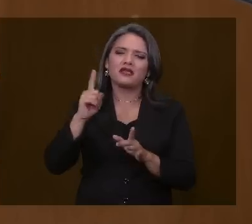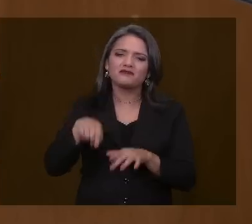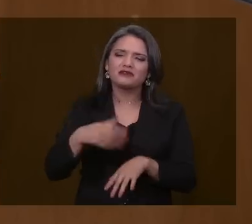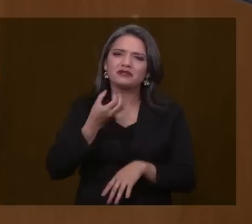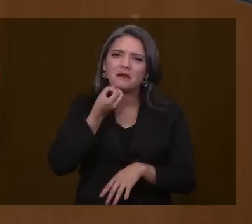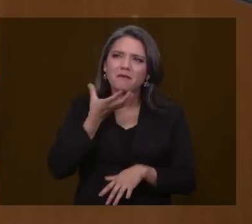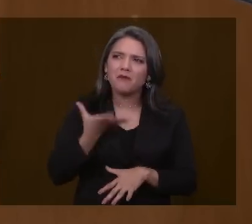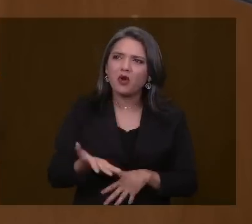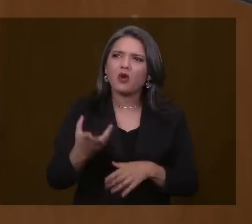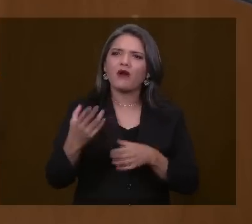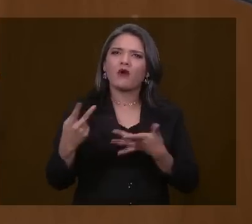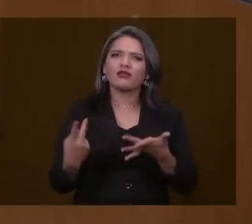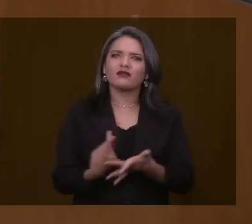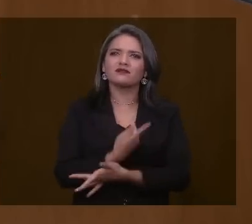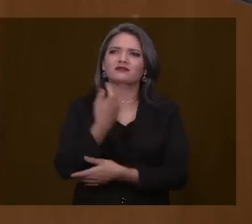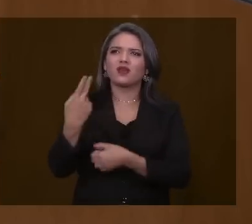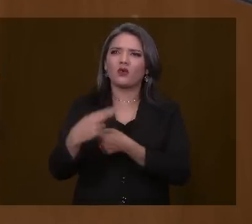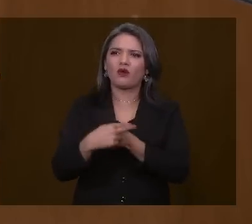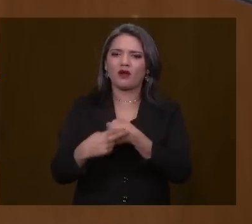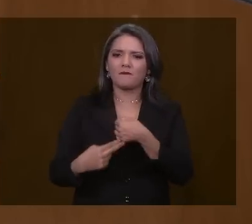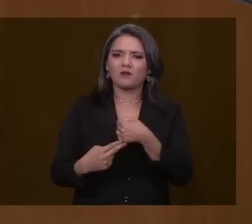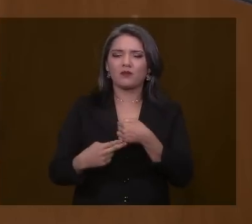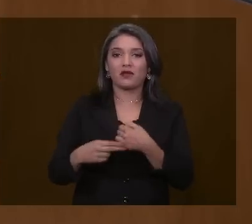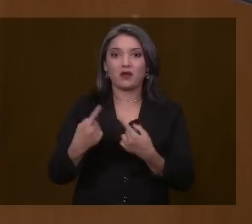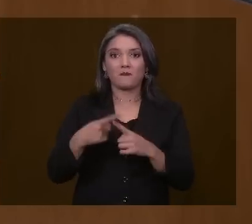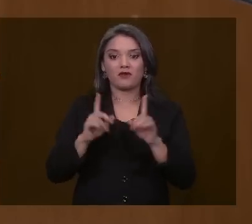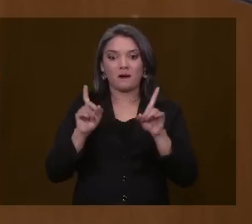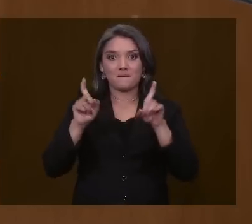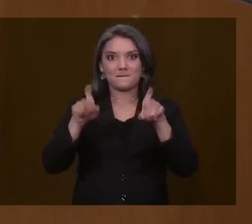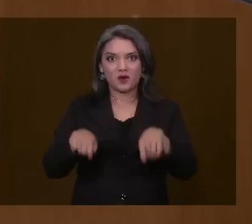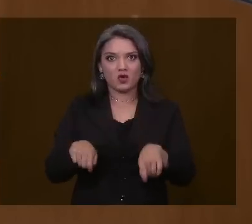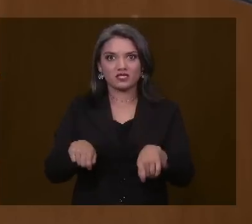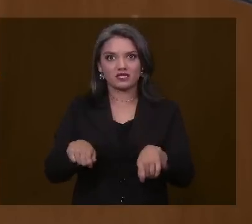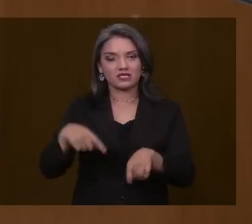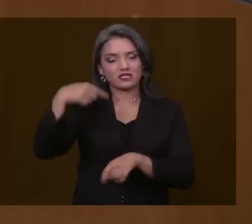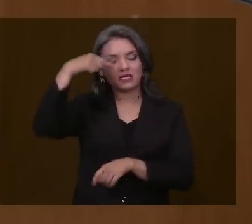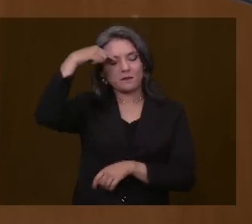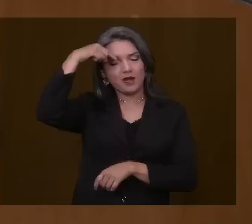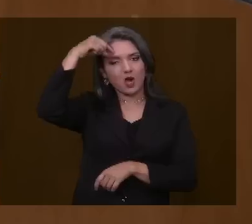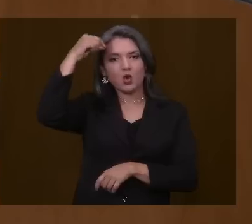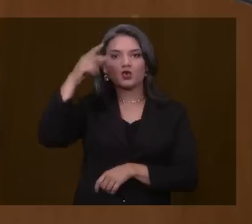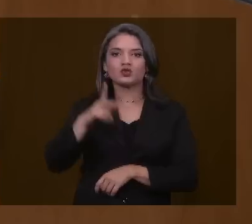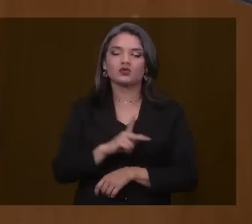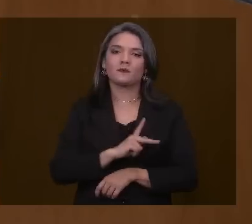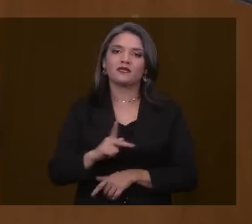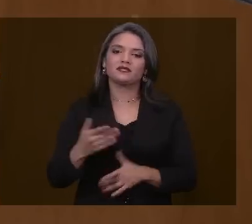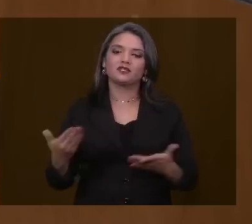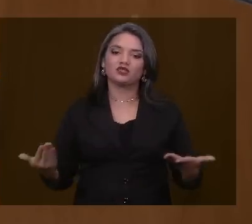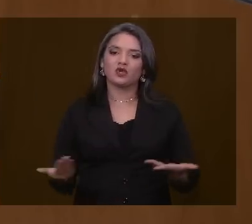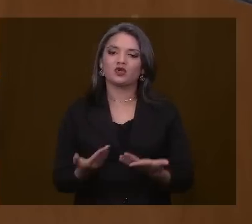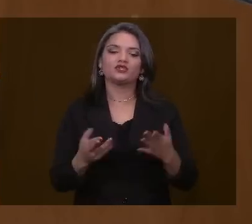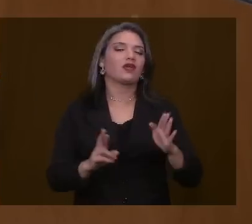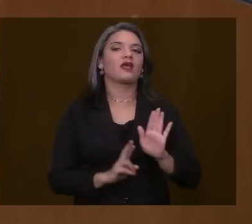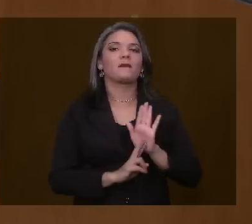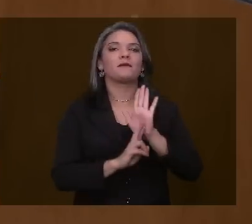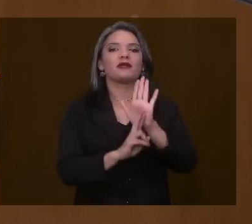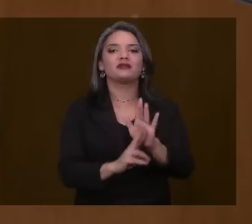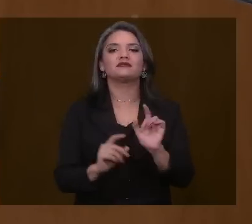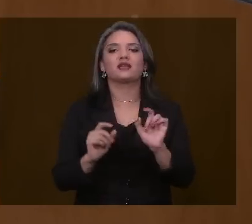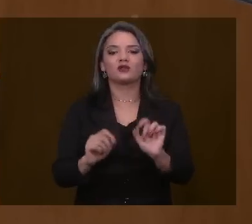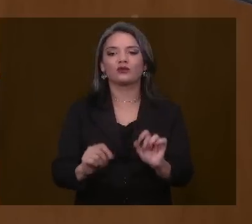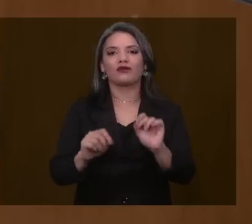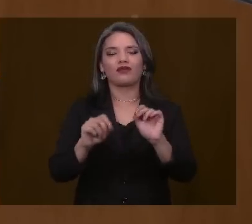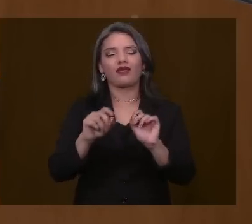nossa República. A posse de Vossa Excelência na presidência desta Corte representa galardão que